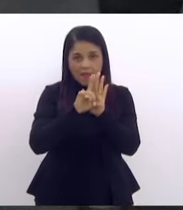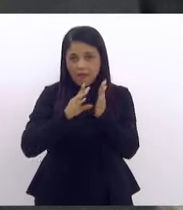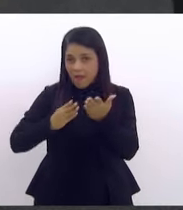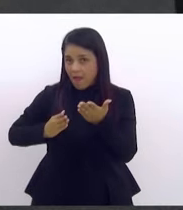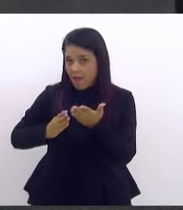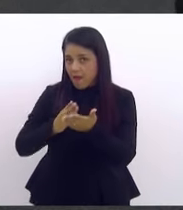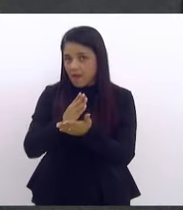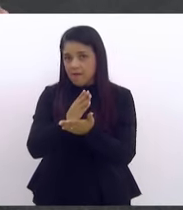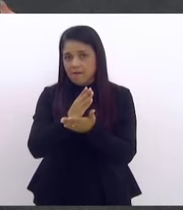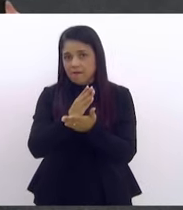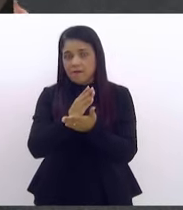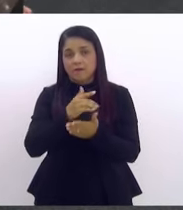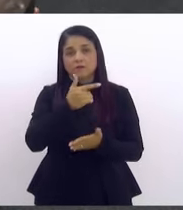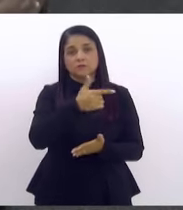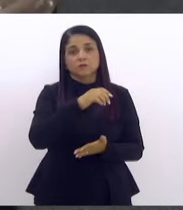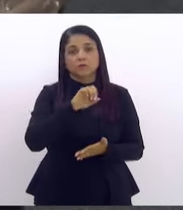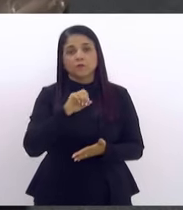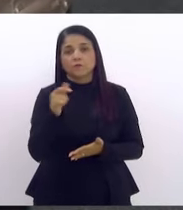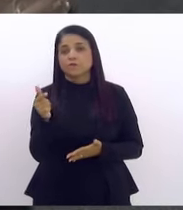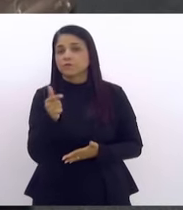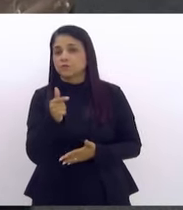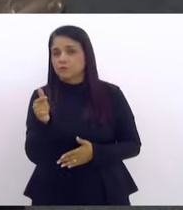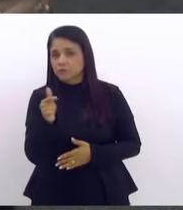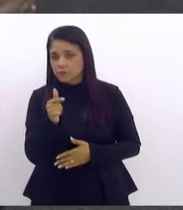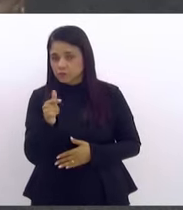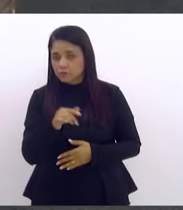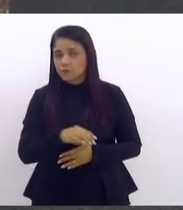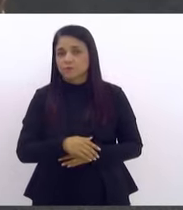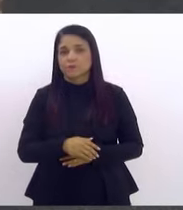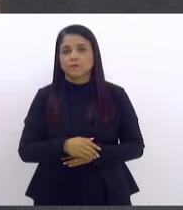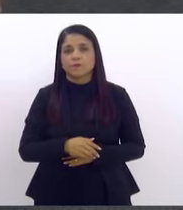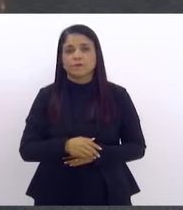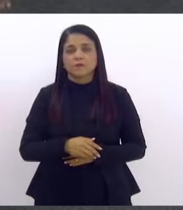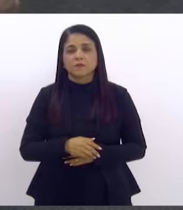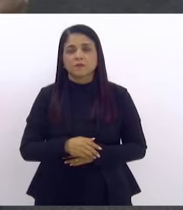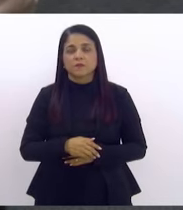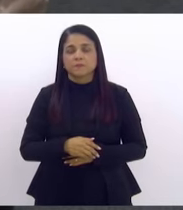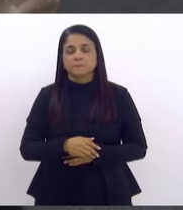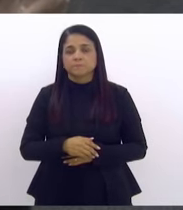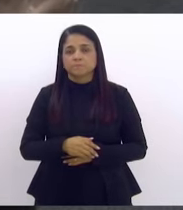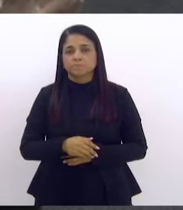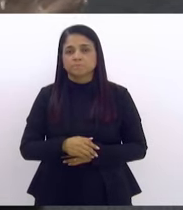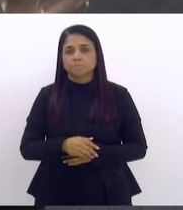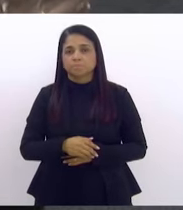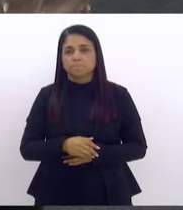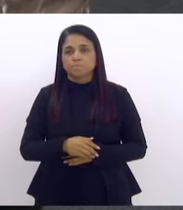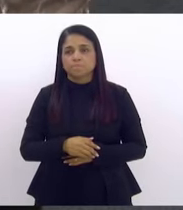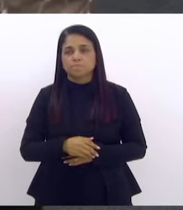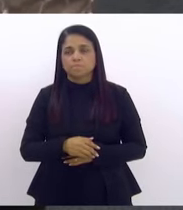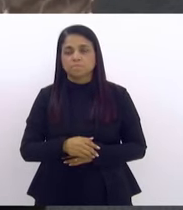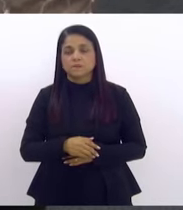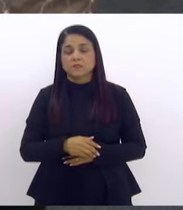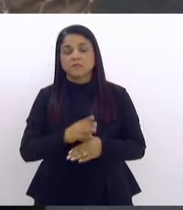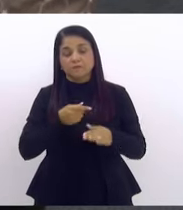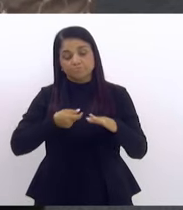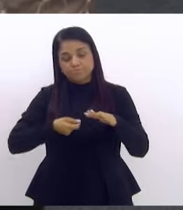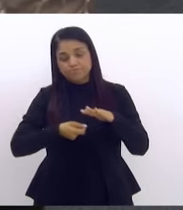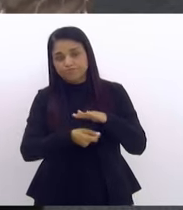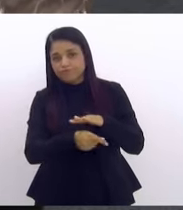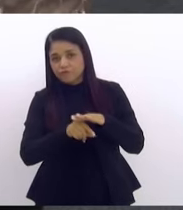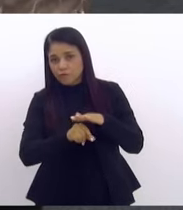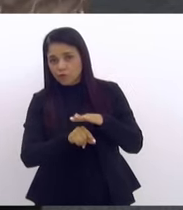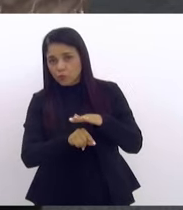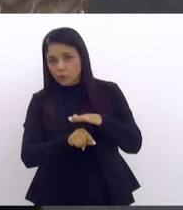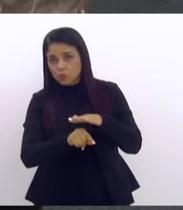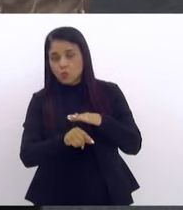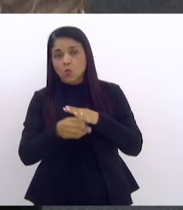aprovada em 2022, que estaria, em tese, incidindo o fundo sobre